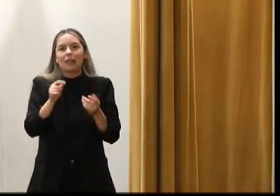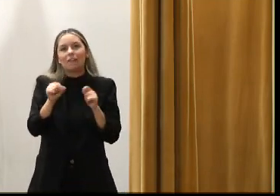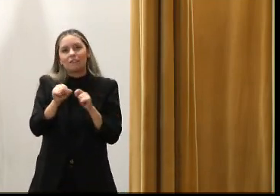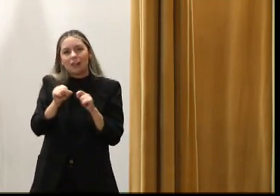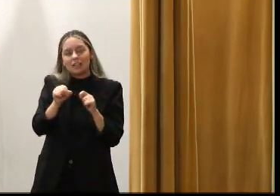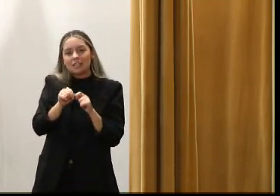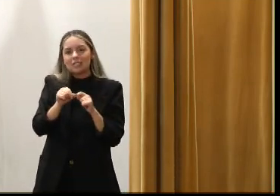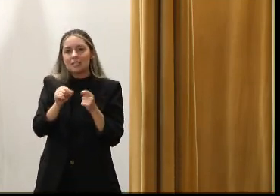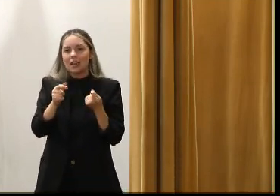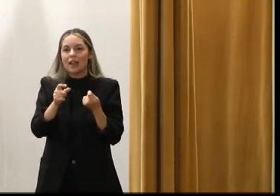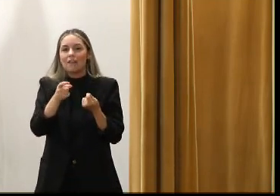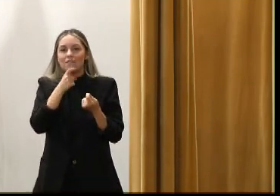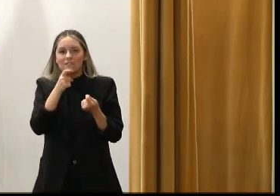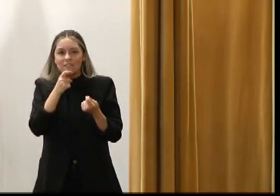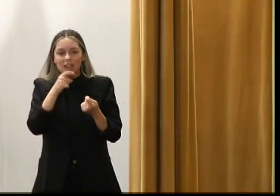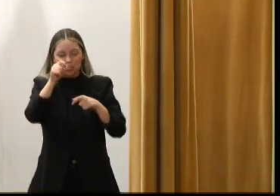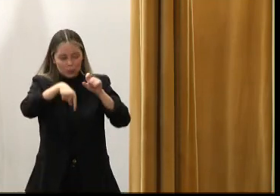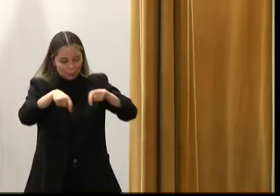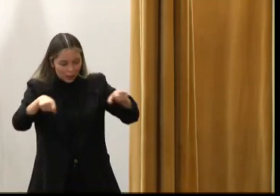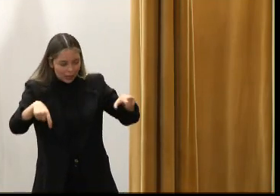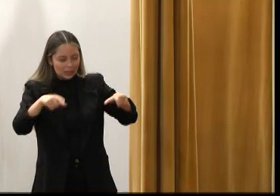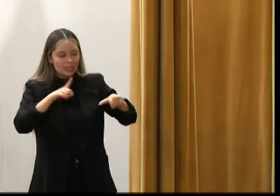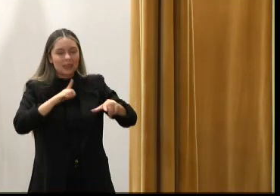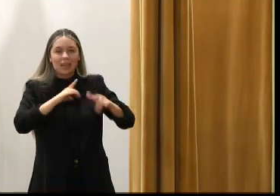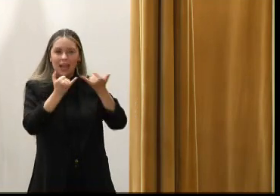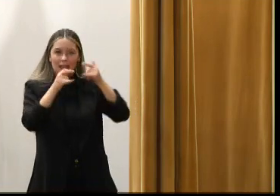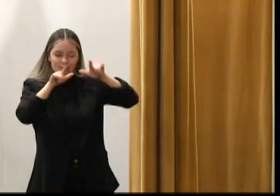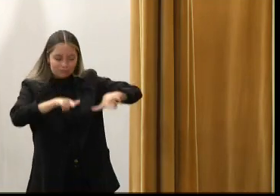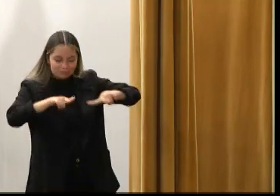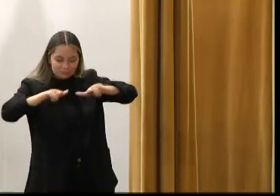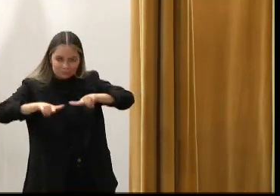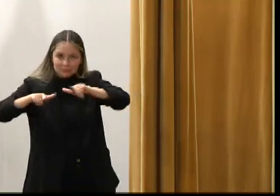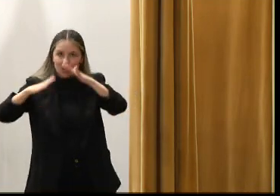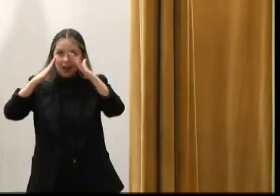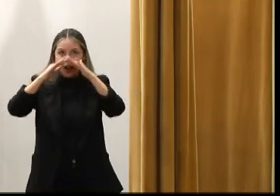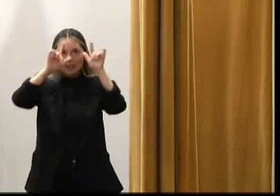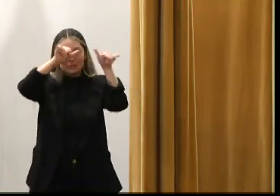chuva, que tem a placa fotovoltaica, né, que tem seu